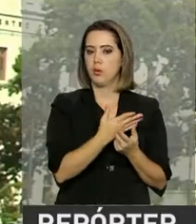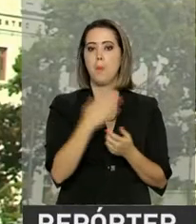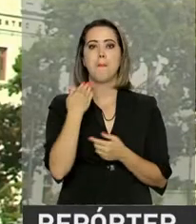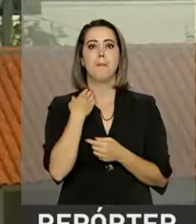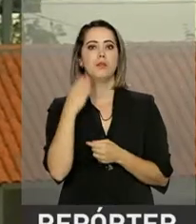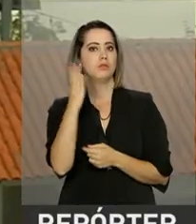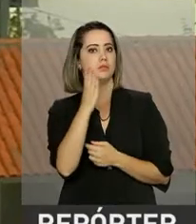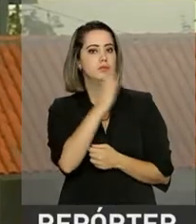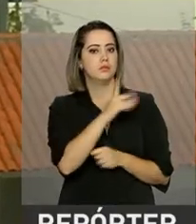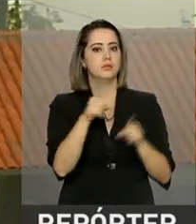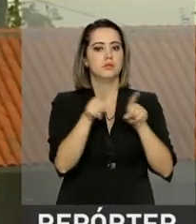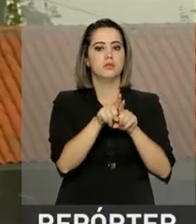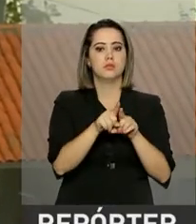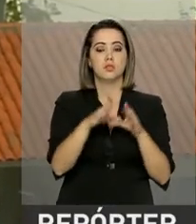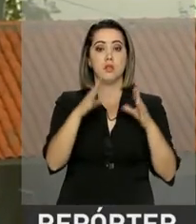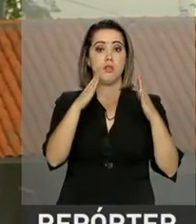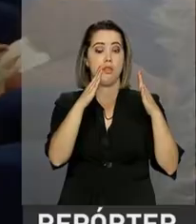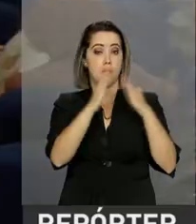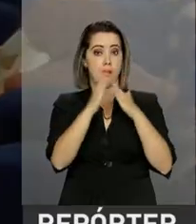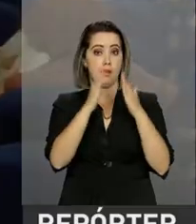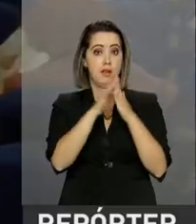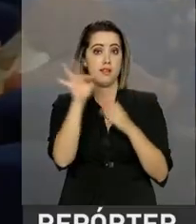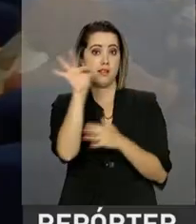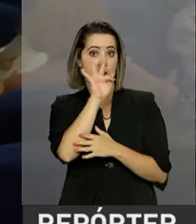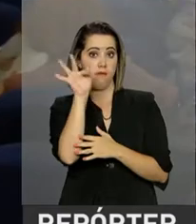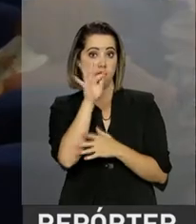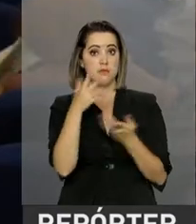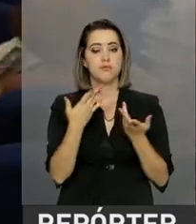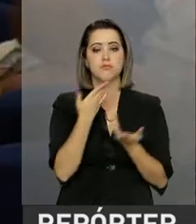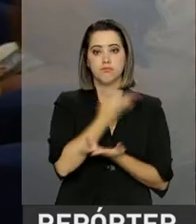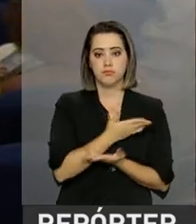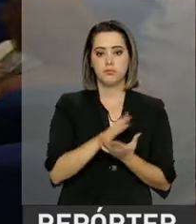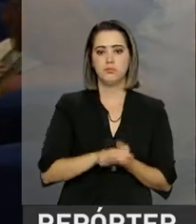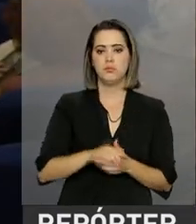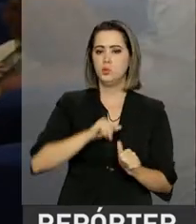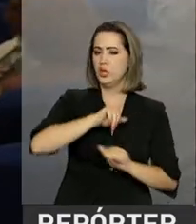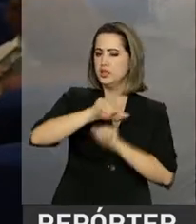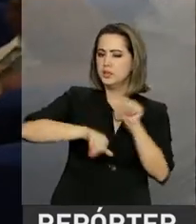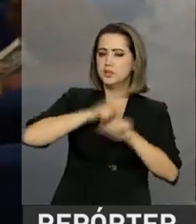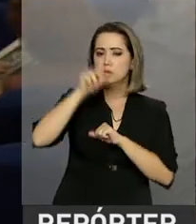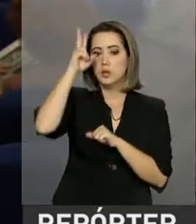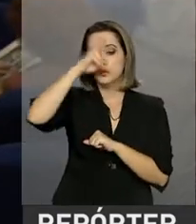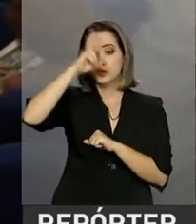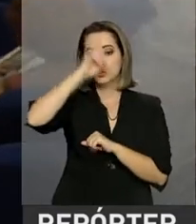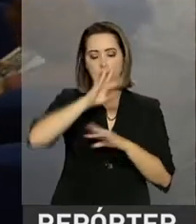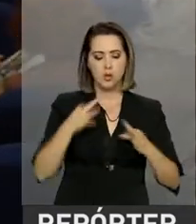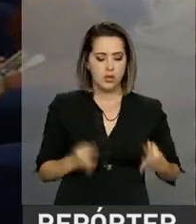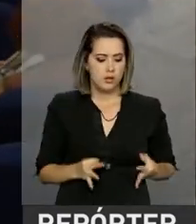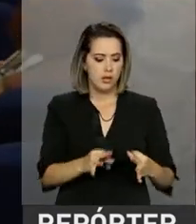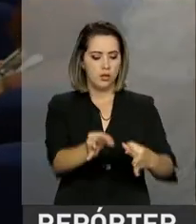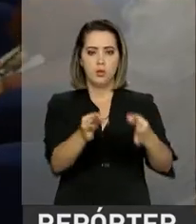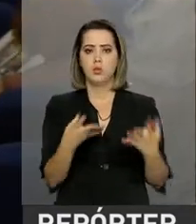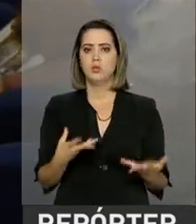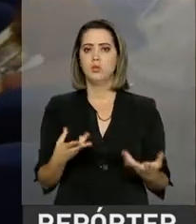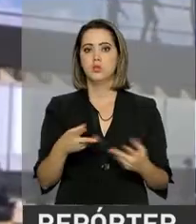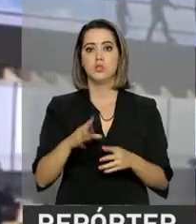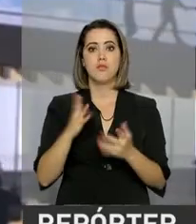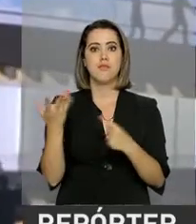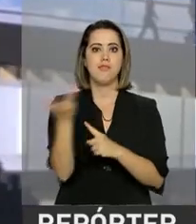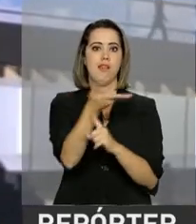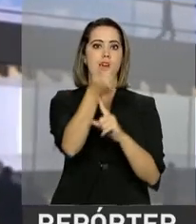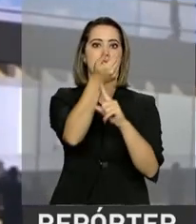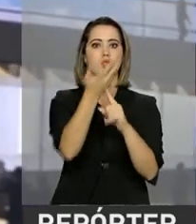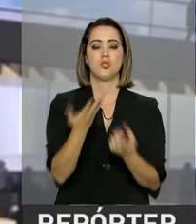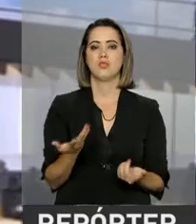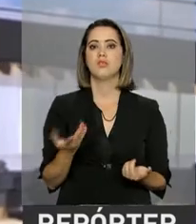do Brasil e Casa França Brasil. É um museu onde converge história, ciência, tecnologia e arte. O